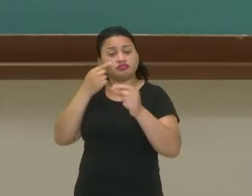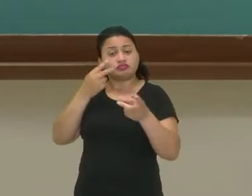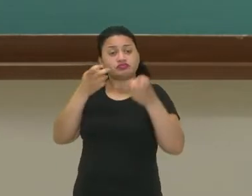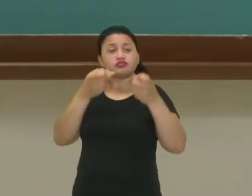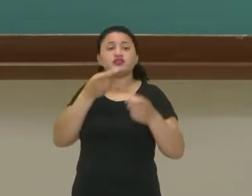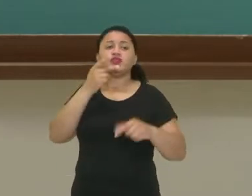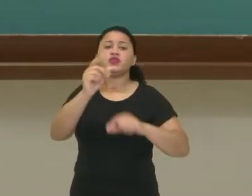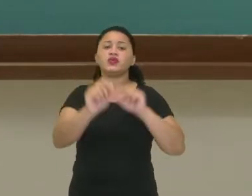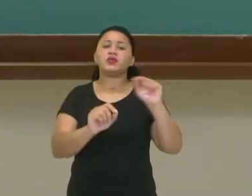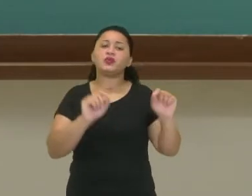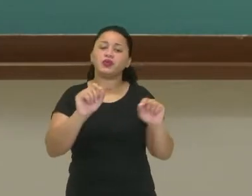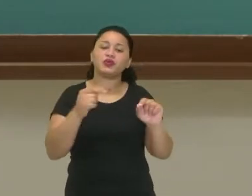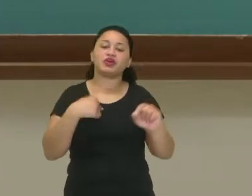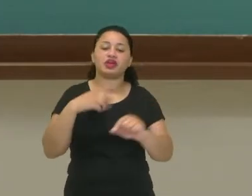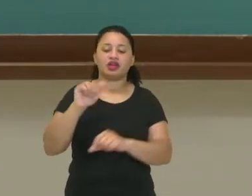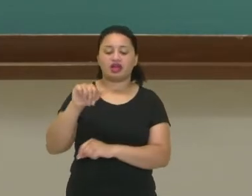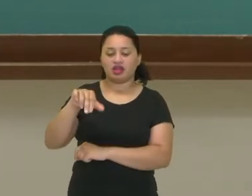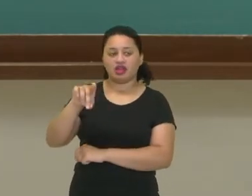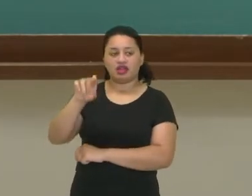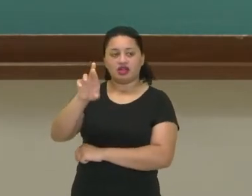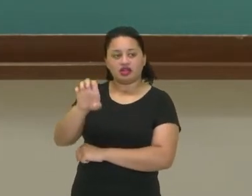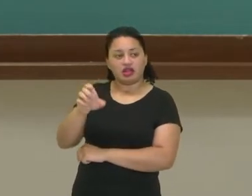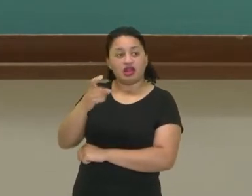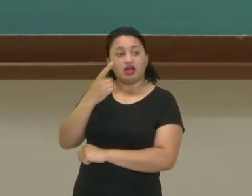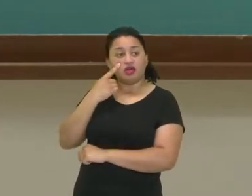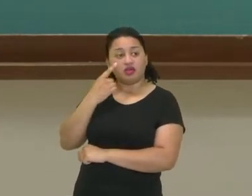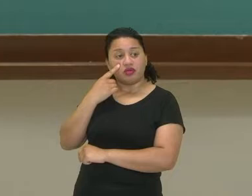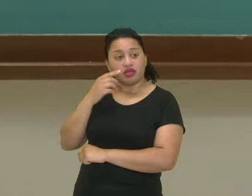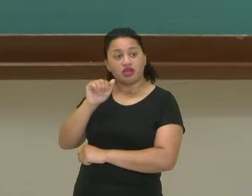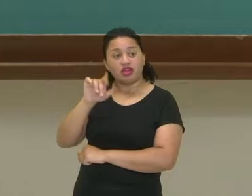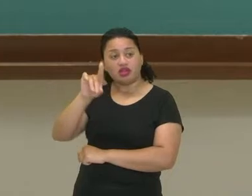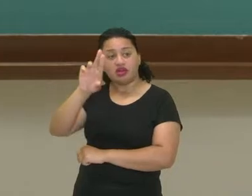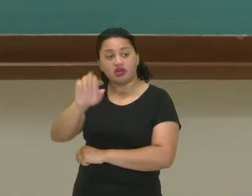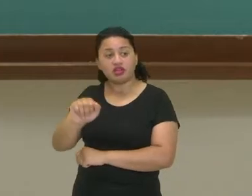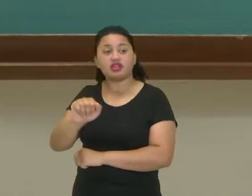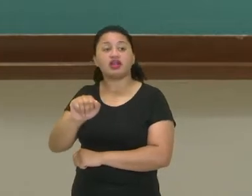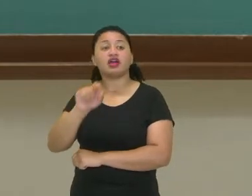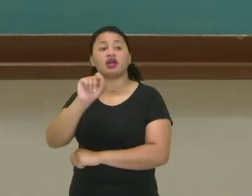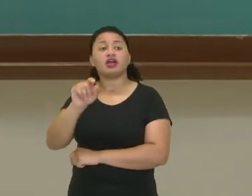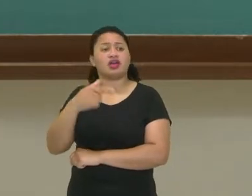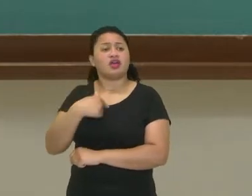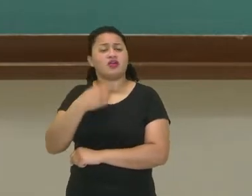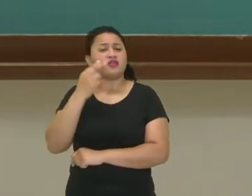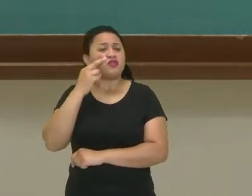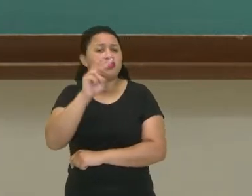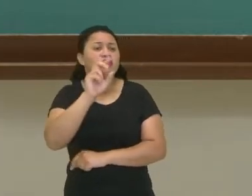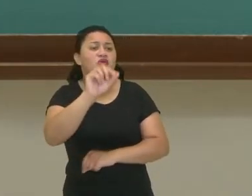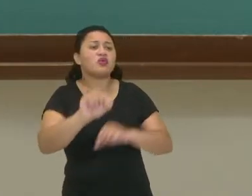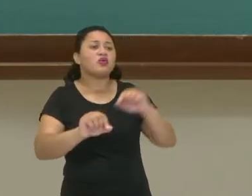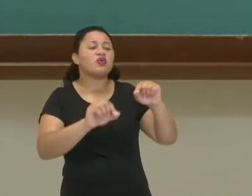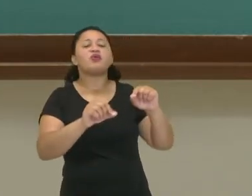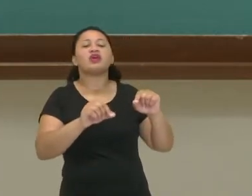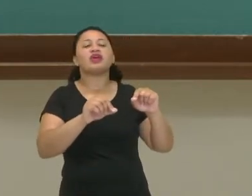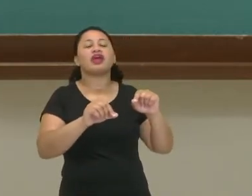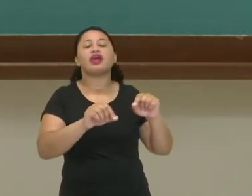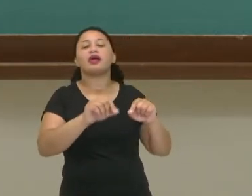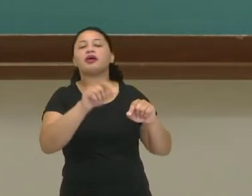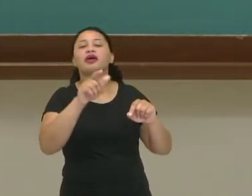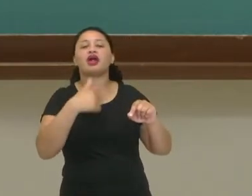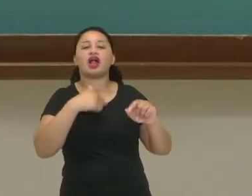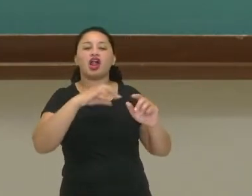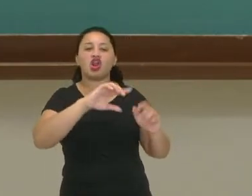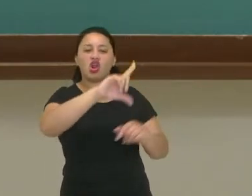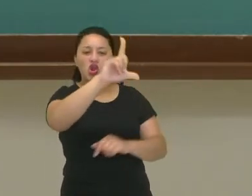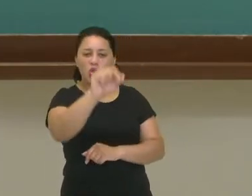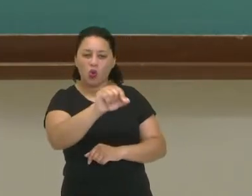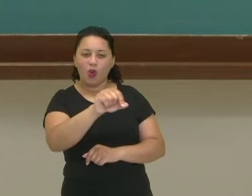cita o André, voltando aqui, olha, ele cita o André Luiz, que viu a chegada do homem à Lua. Então, a chegada